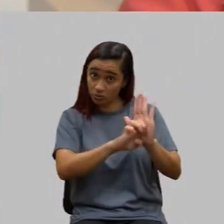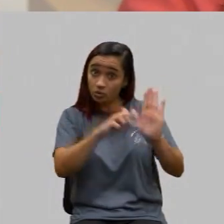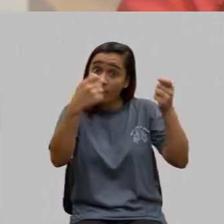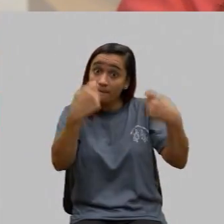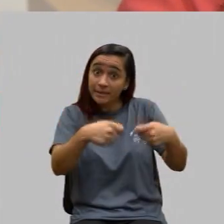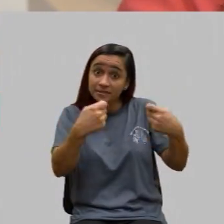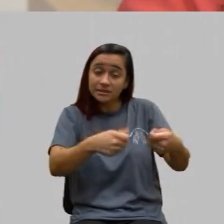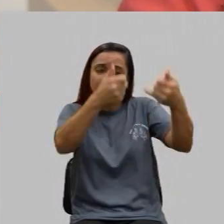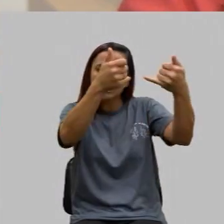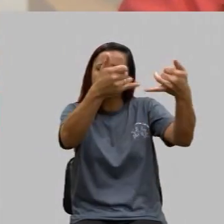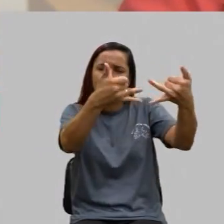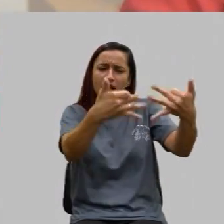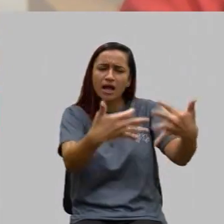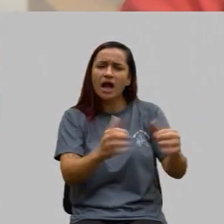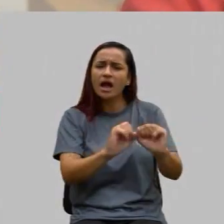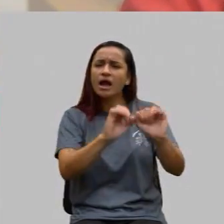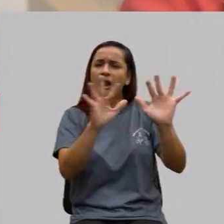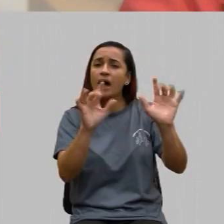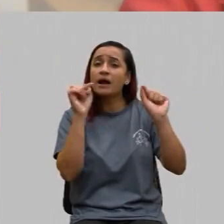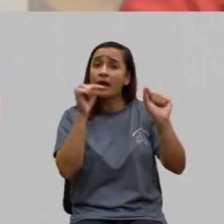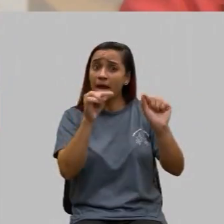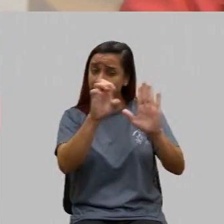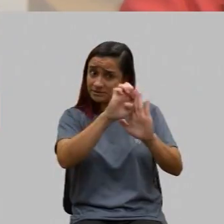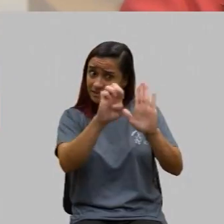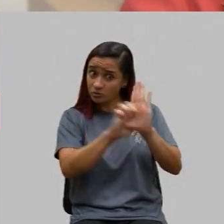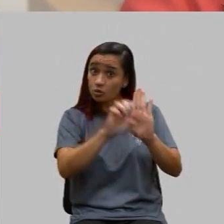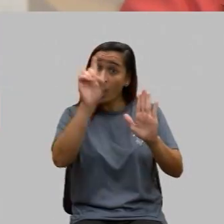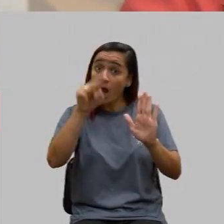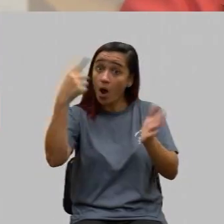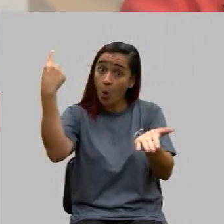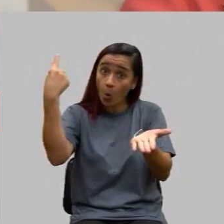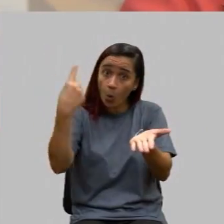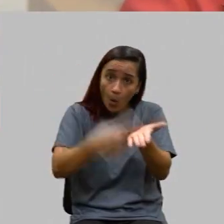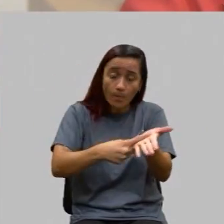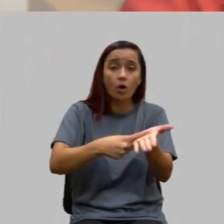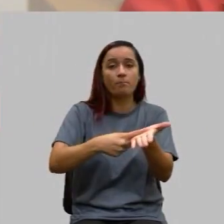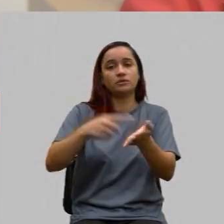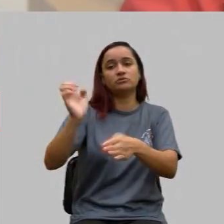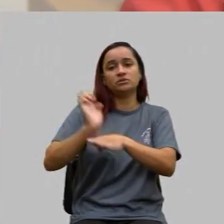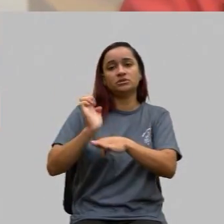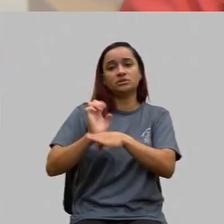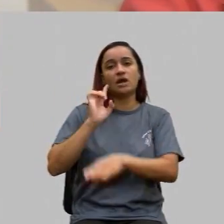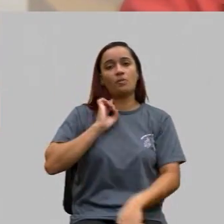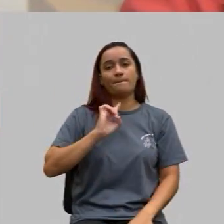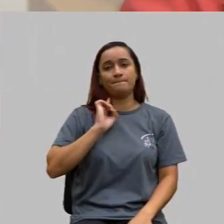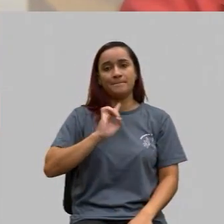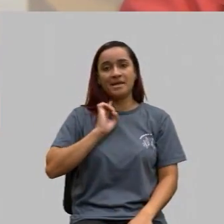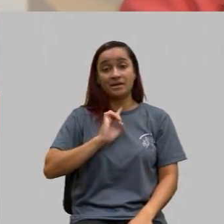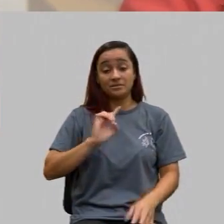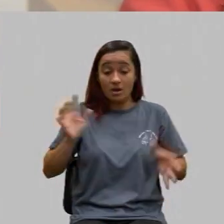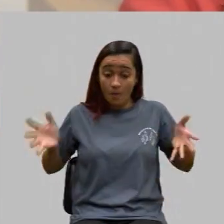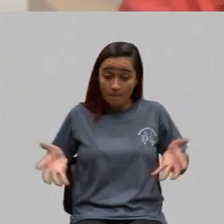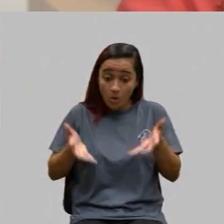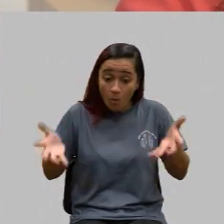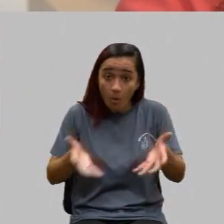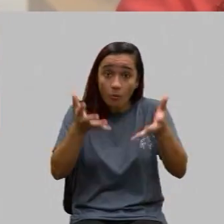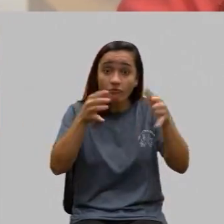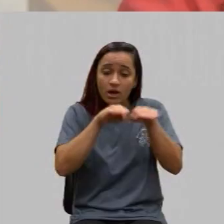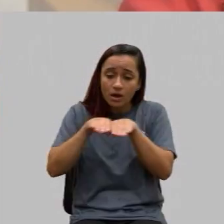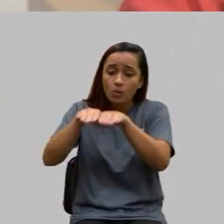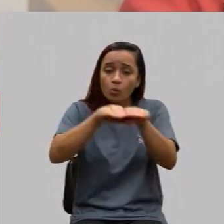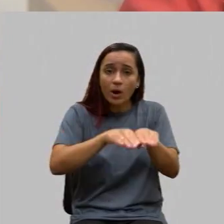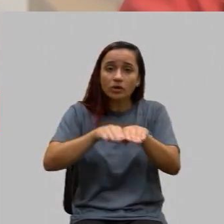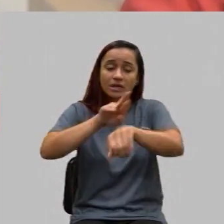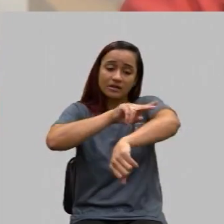de que o Estatuto se refere ao compromisso do Estado mineiro de não somente promover a igualdade racial,